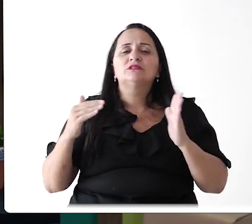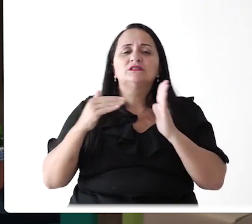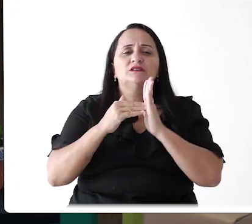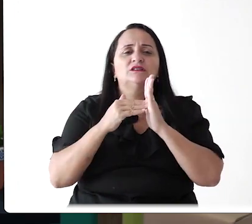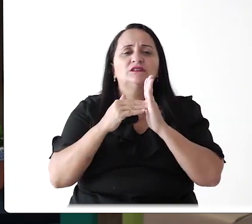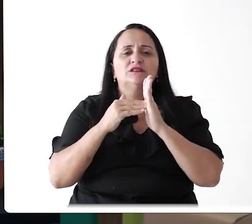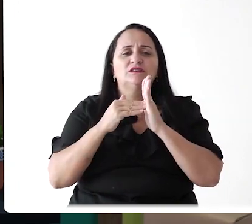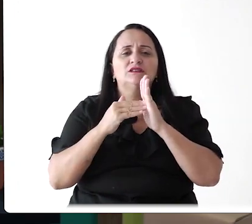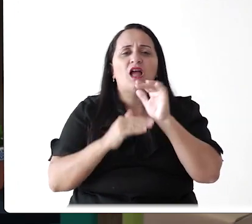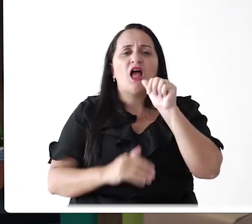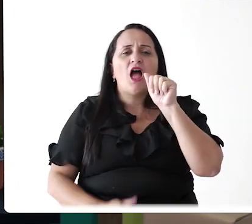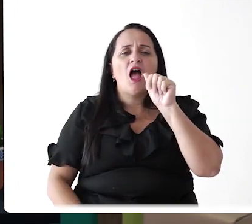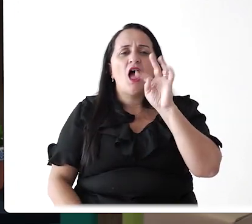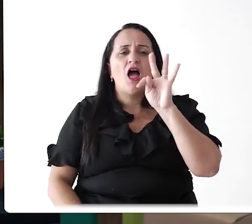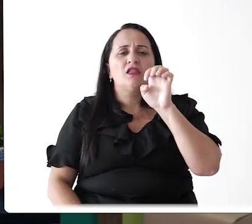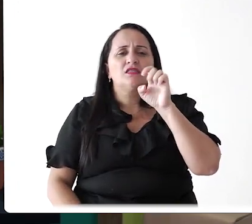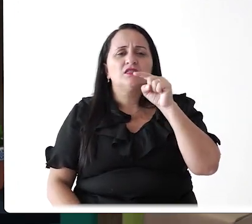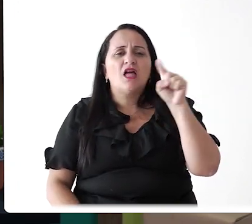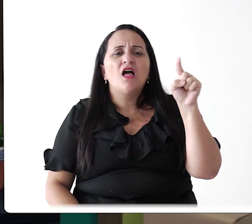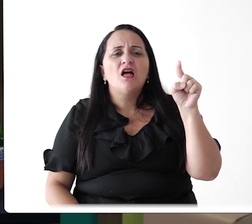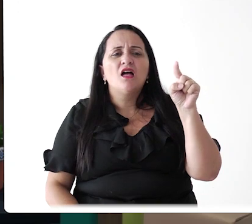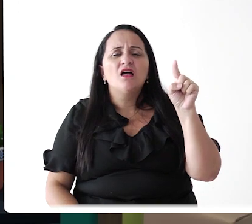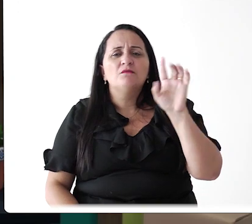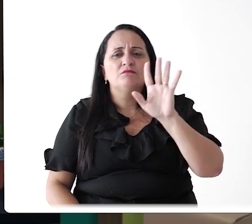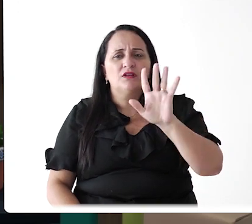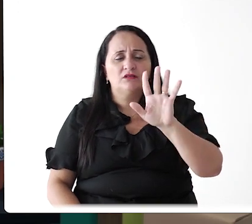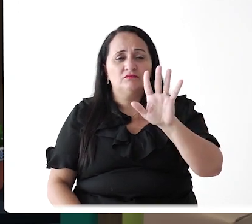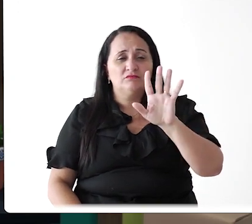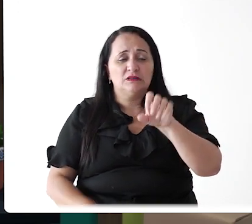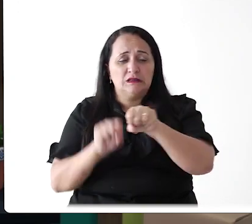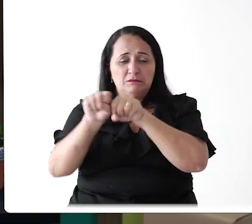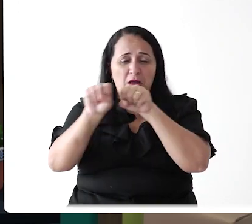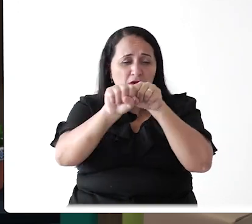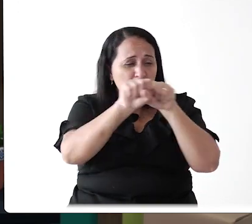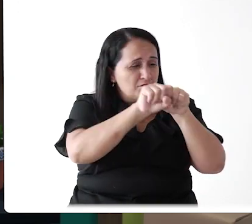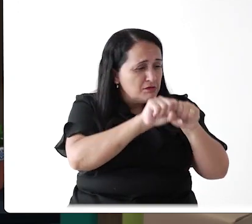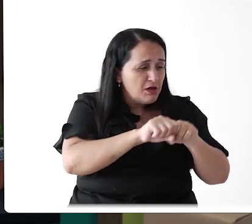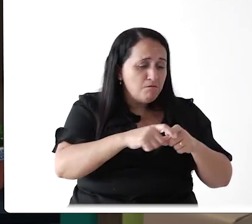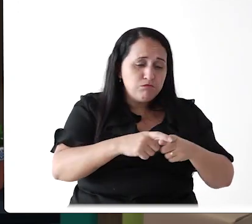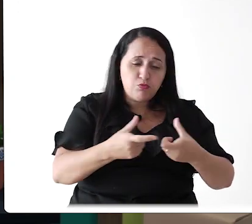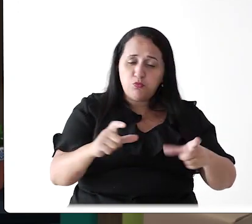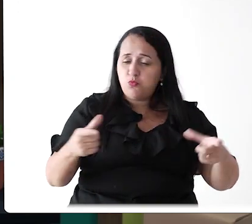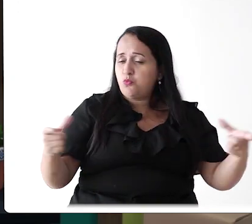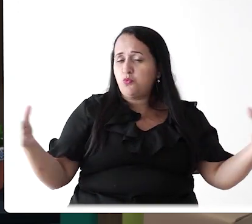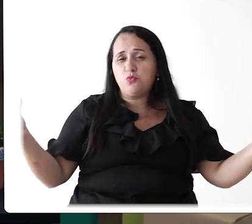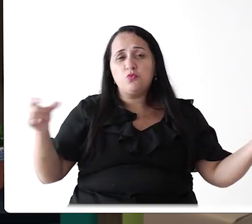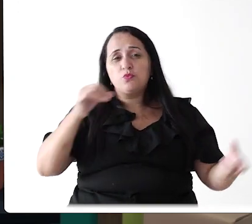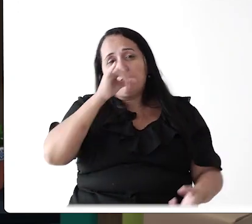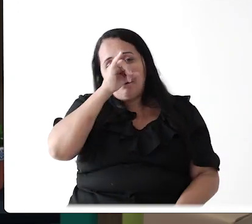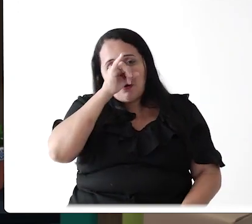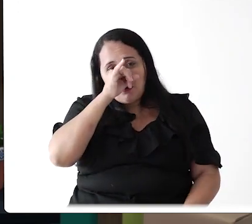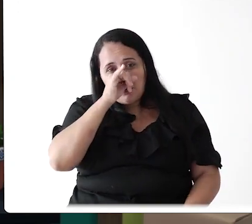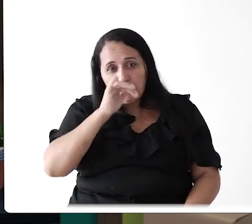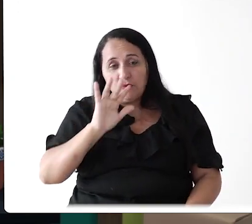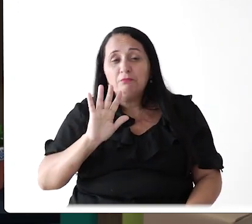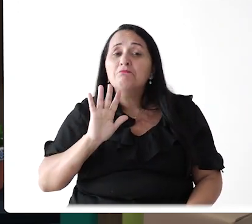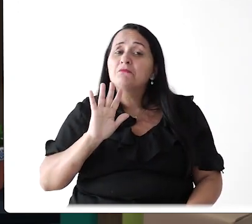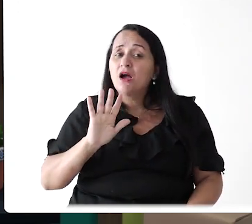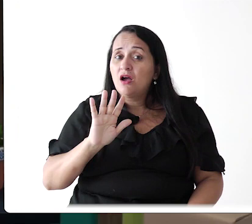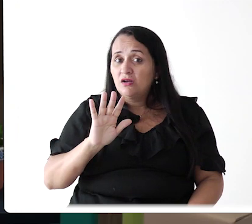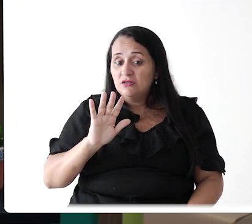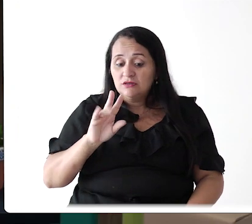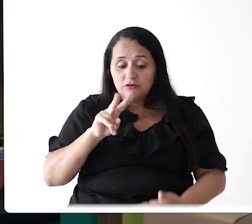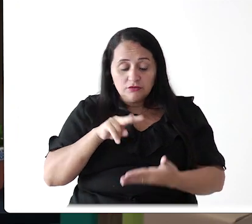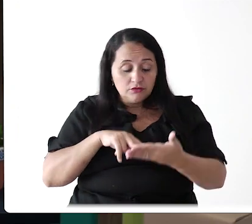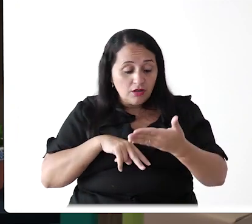até? Não, até a morte de criações inteiras. Certo? Então, após as preposições ali, ó, não